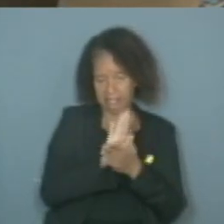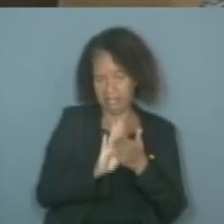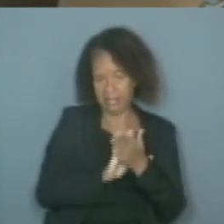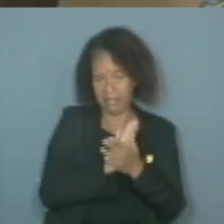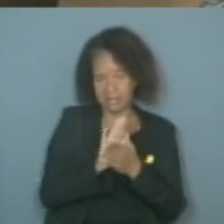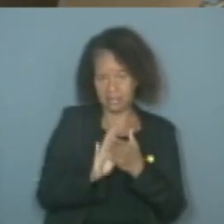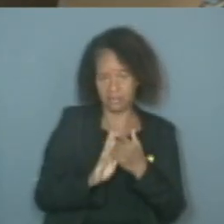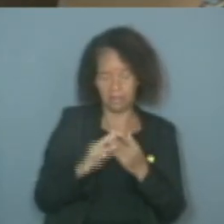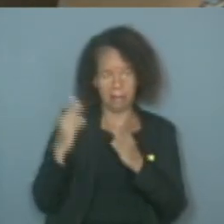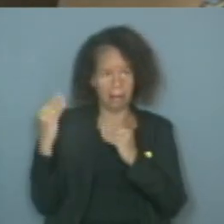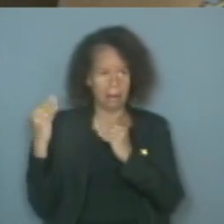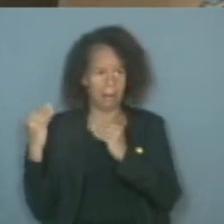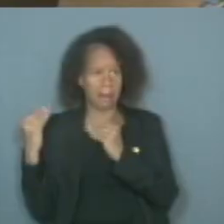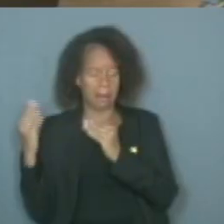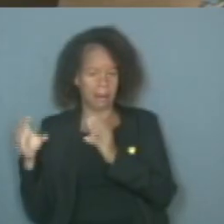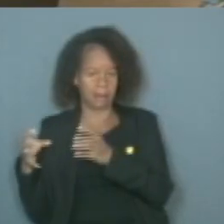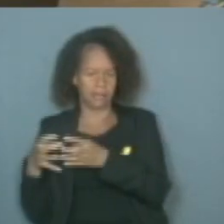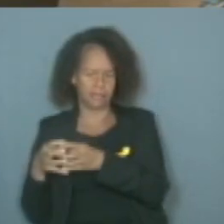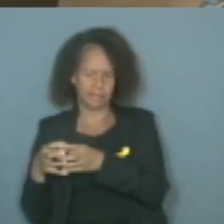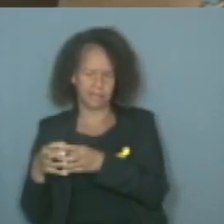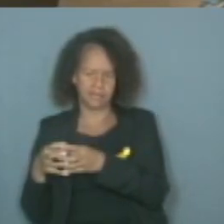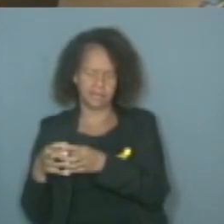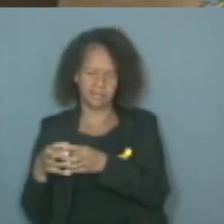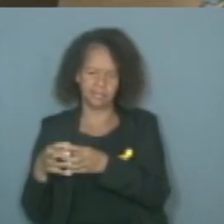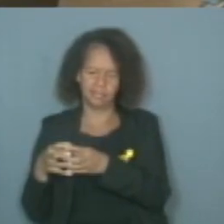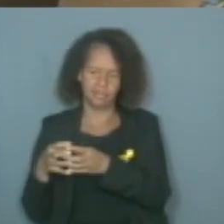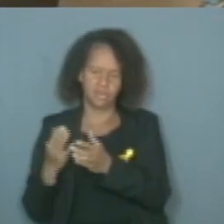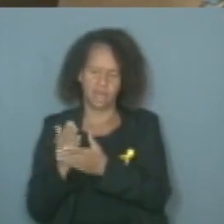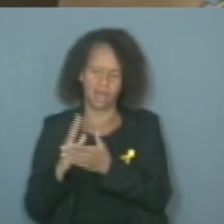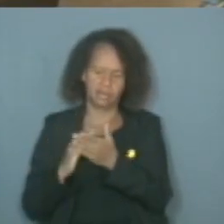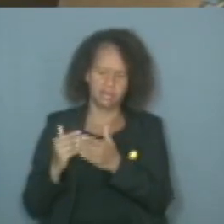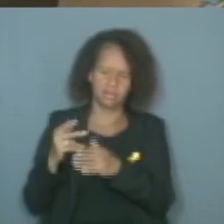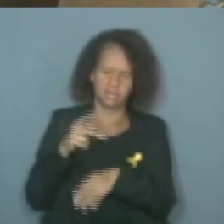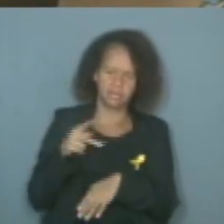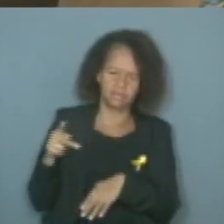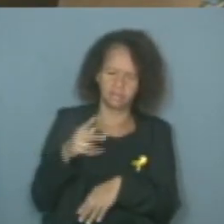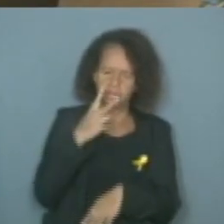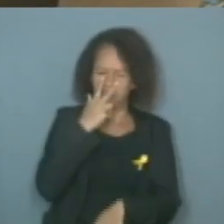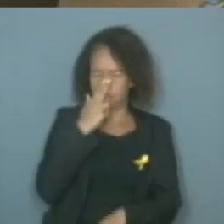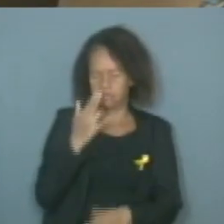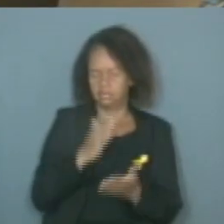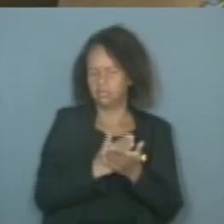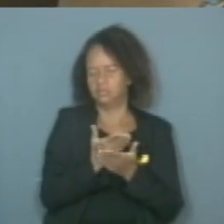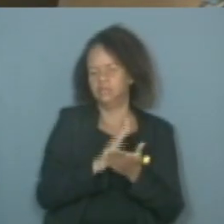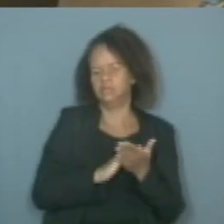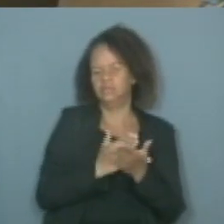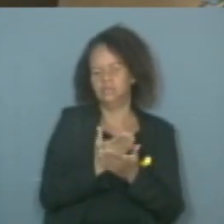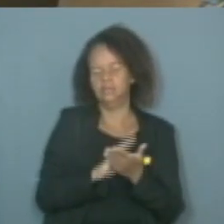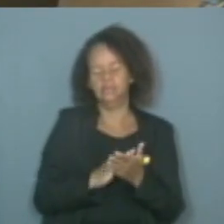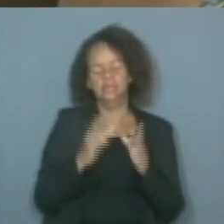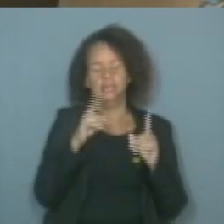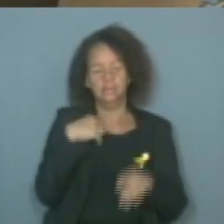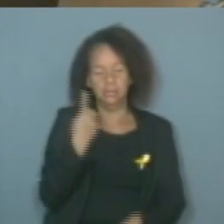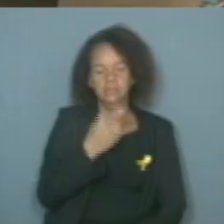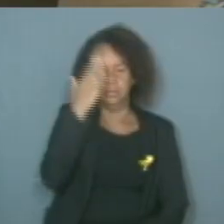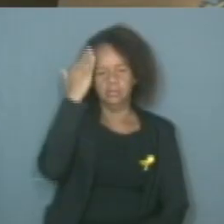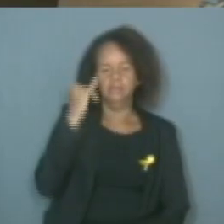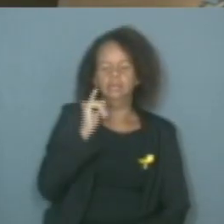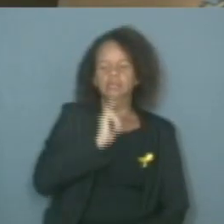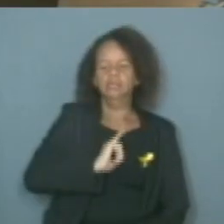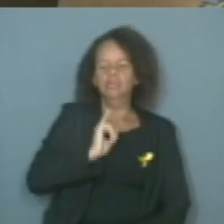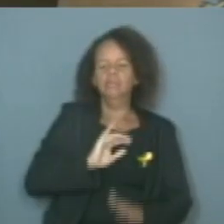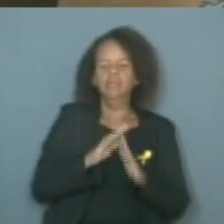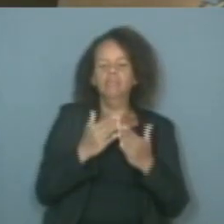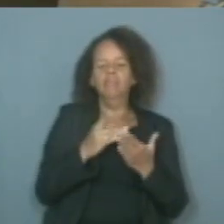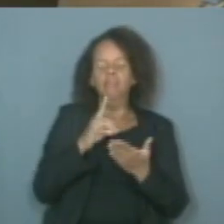foi zoada de uma pequena parte de alguns professores que se achavam incomodados, e a gente sabe que o intervalo bíblico só